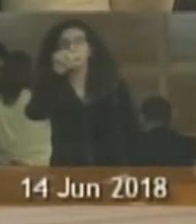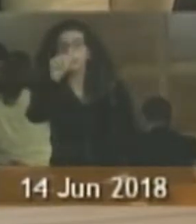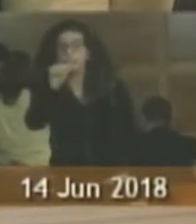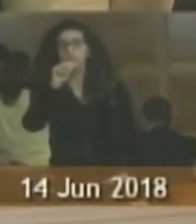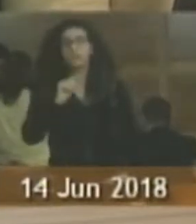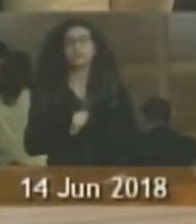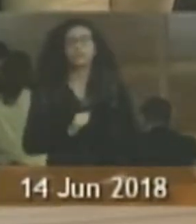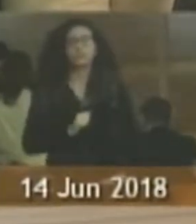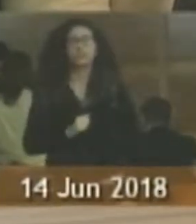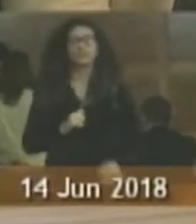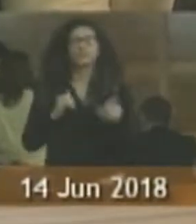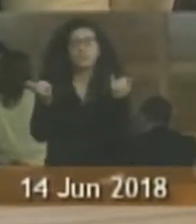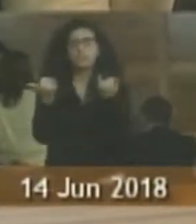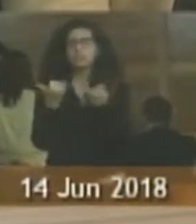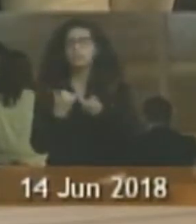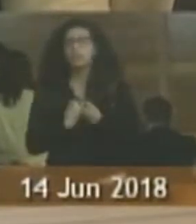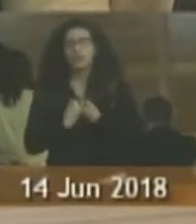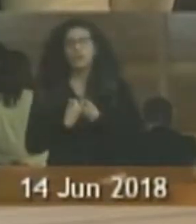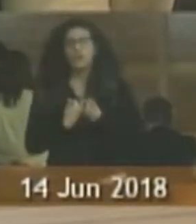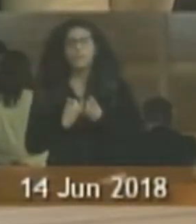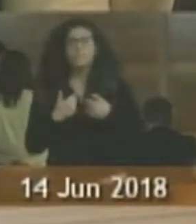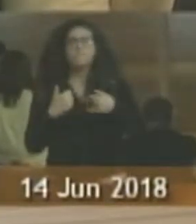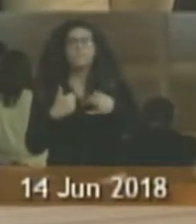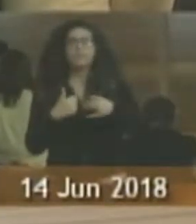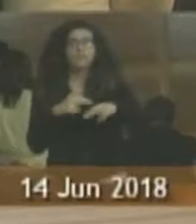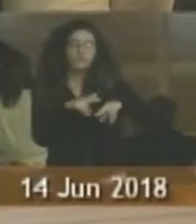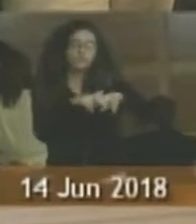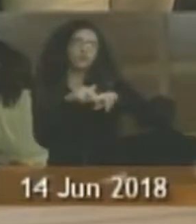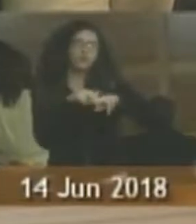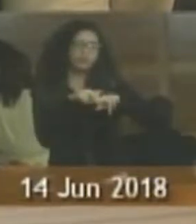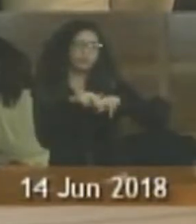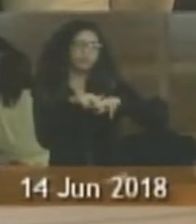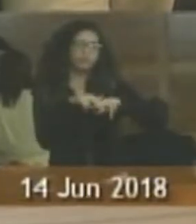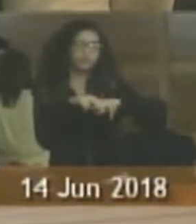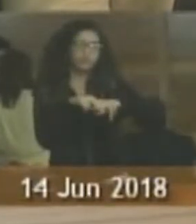Agrária, informações quanto ao processo número